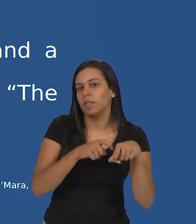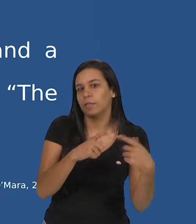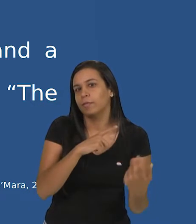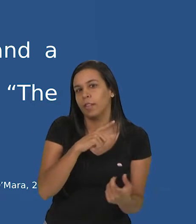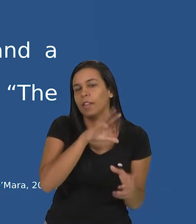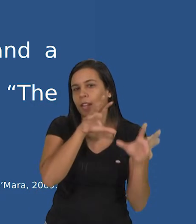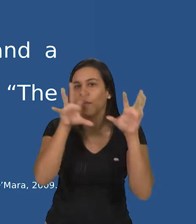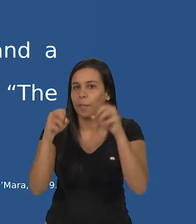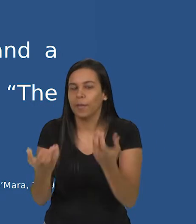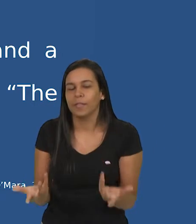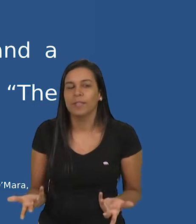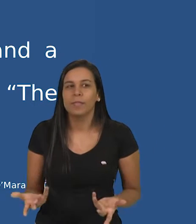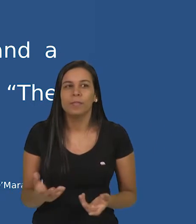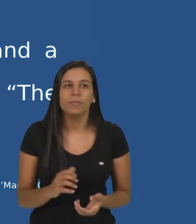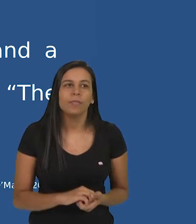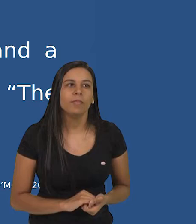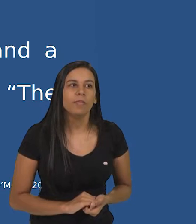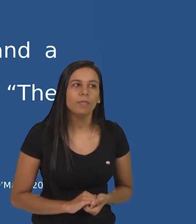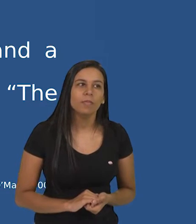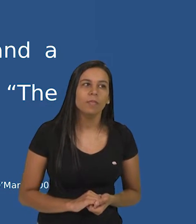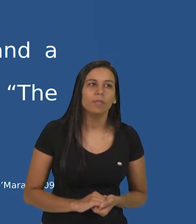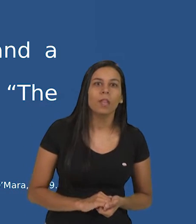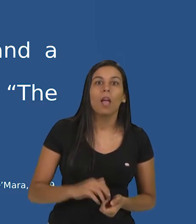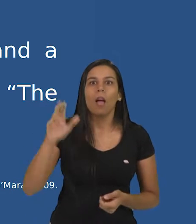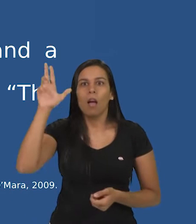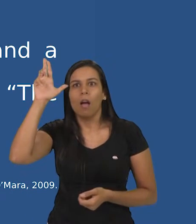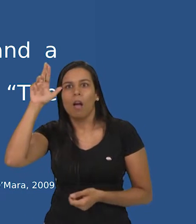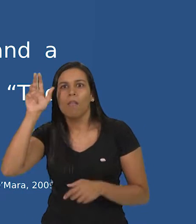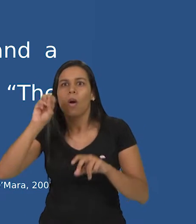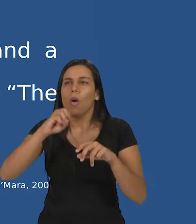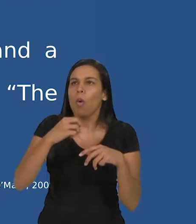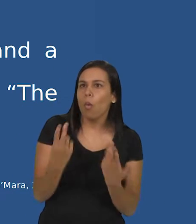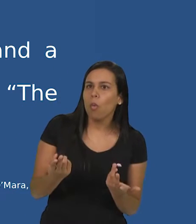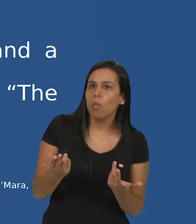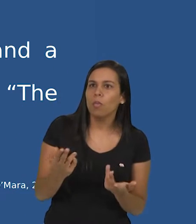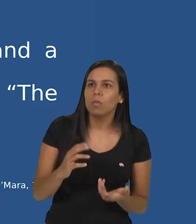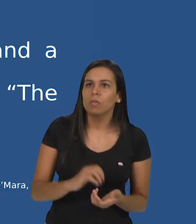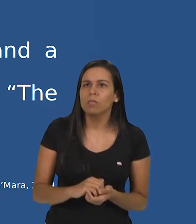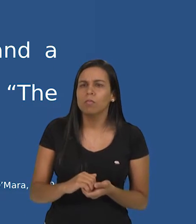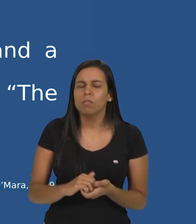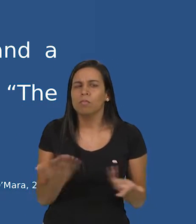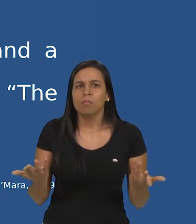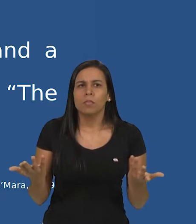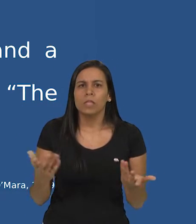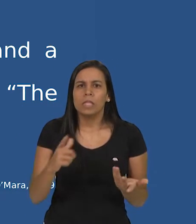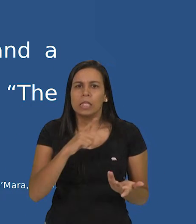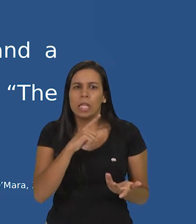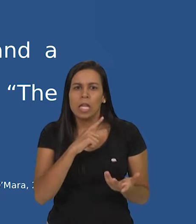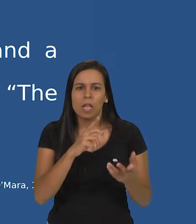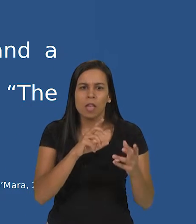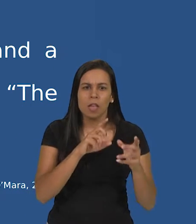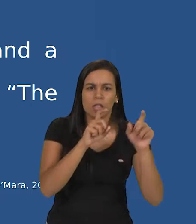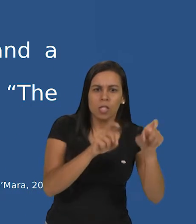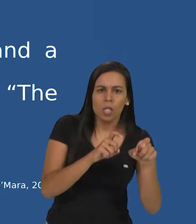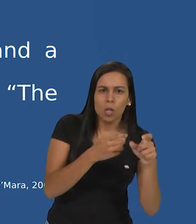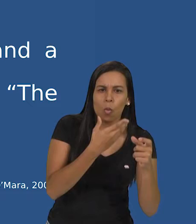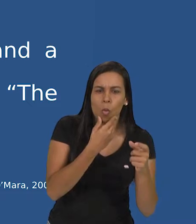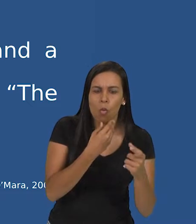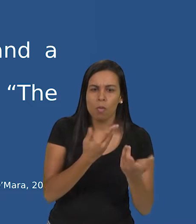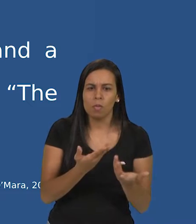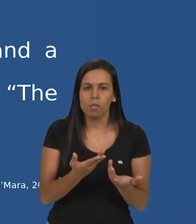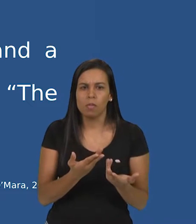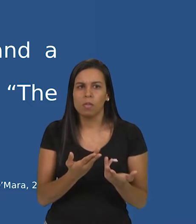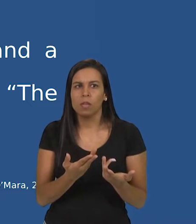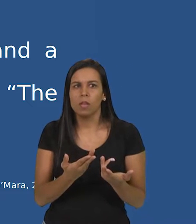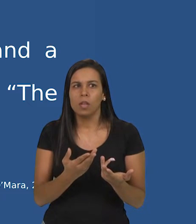O próprio título sugere cavalo ou. O que é que eu posso levar a entender isso? Se tem fazendeiro e animais, então essa segunda